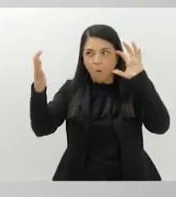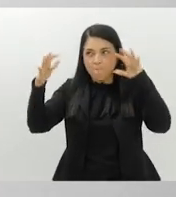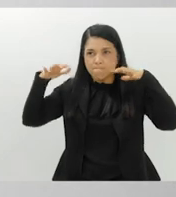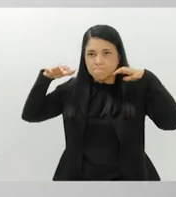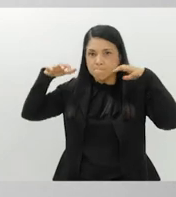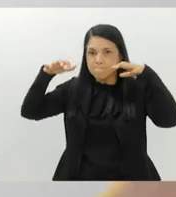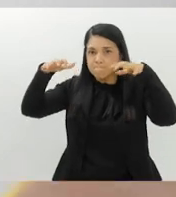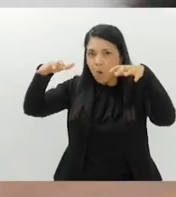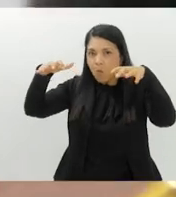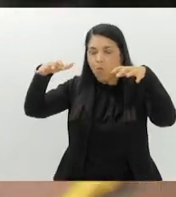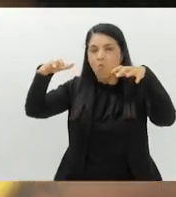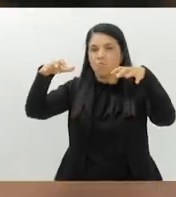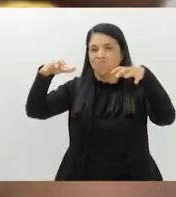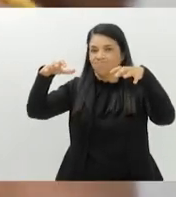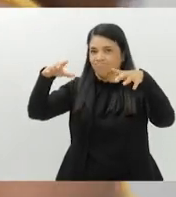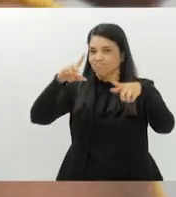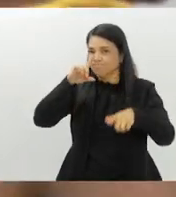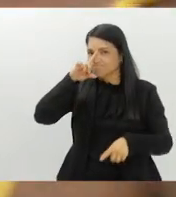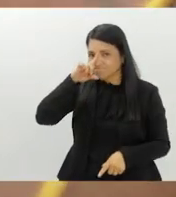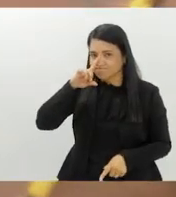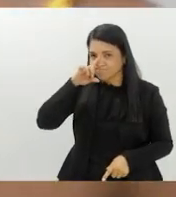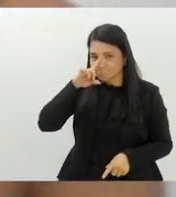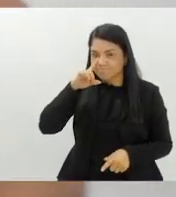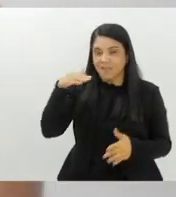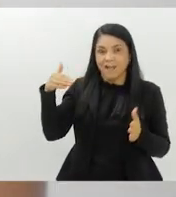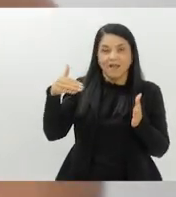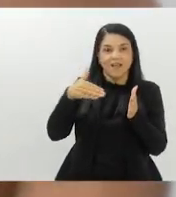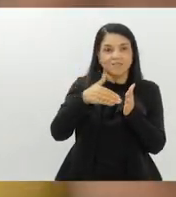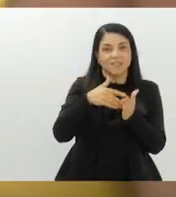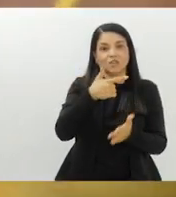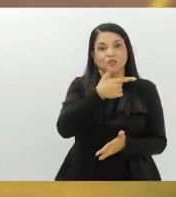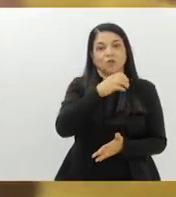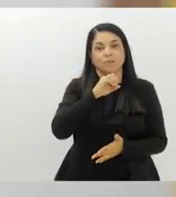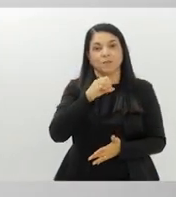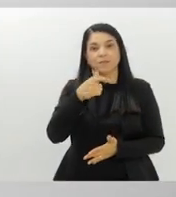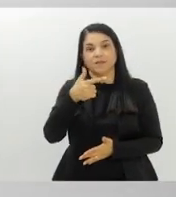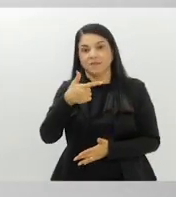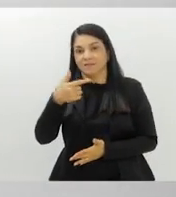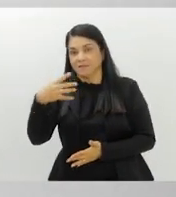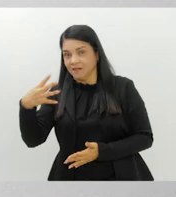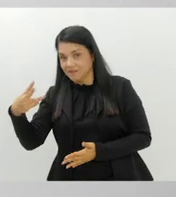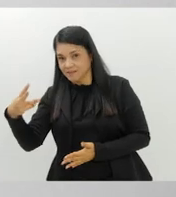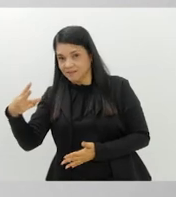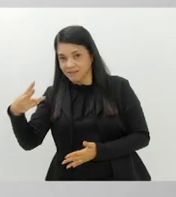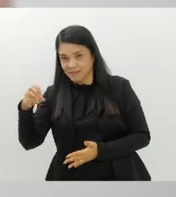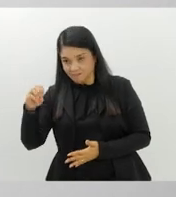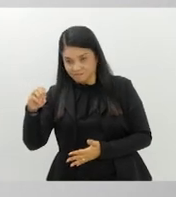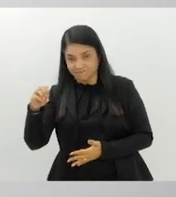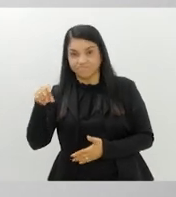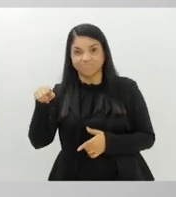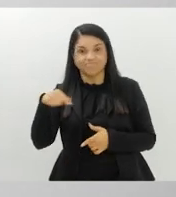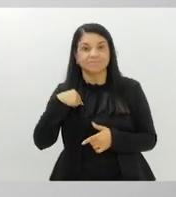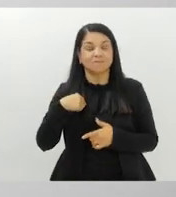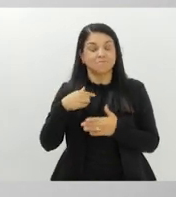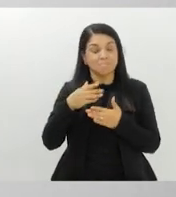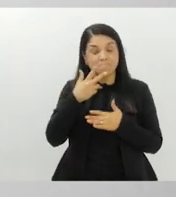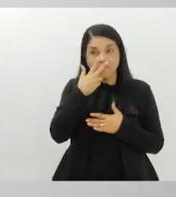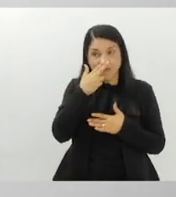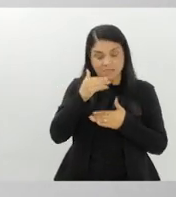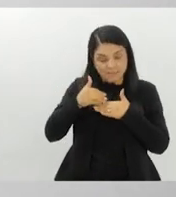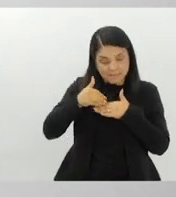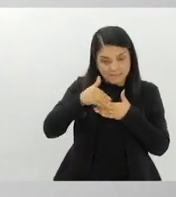em piores acontecimentos até 2030, né? Dizem que a partir de 2030 a coisa piora e piora muito,